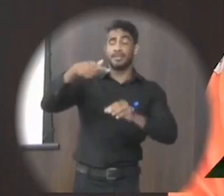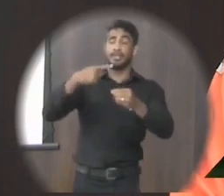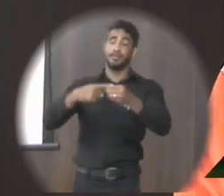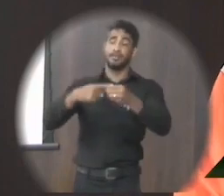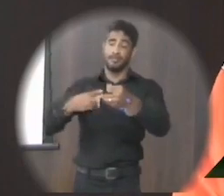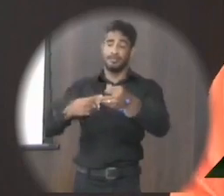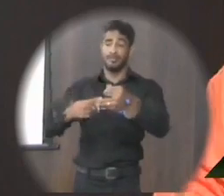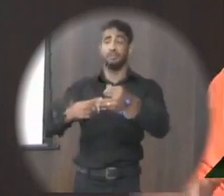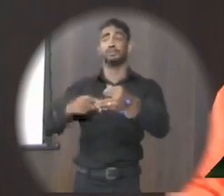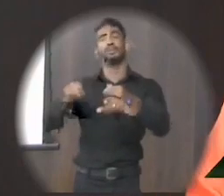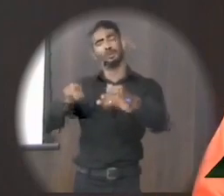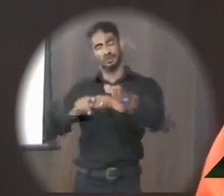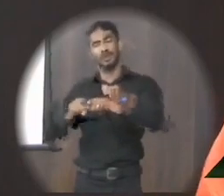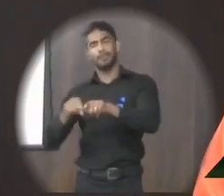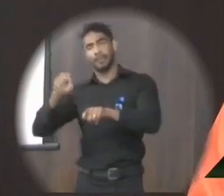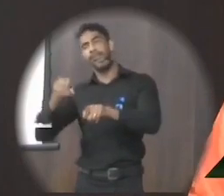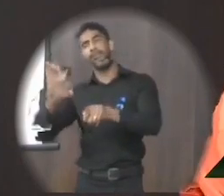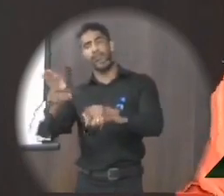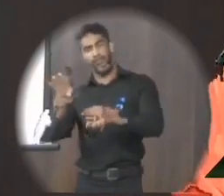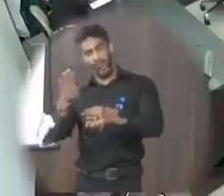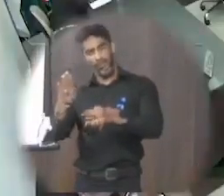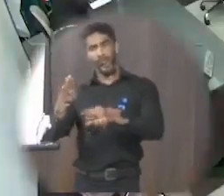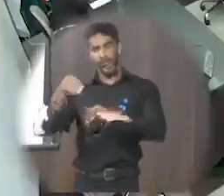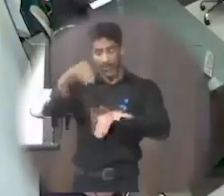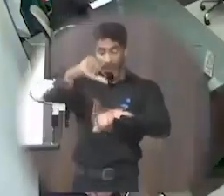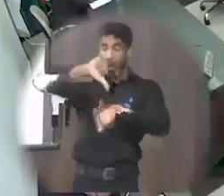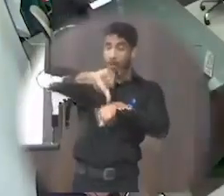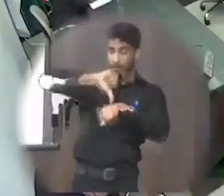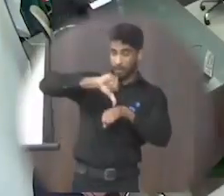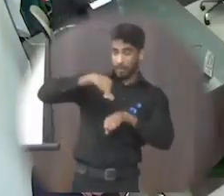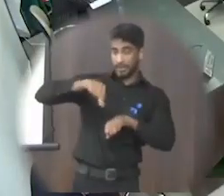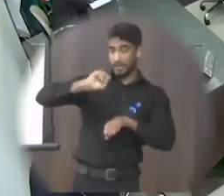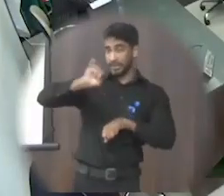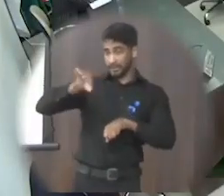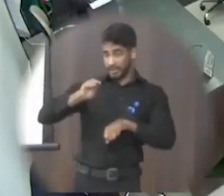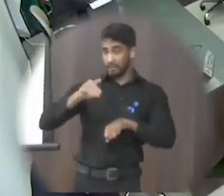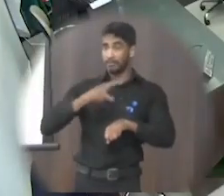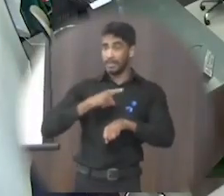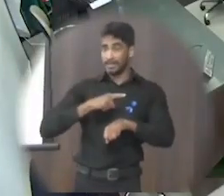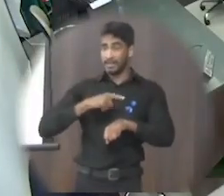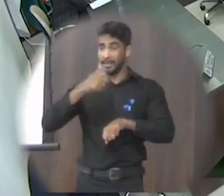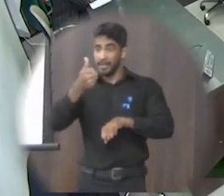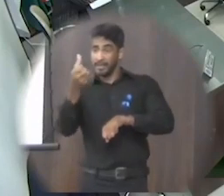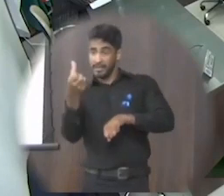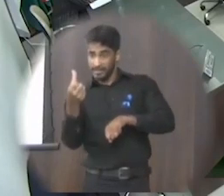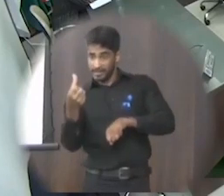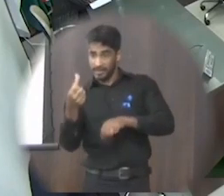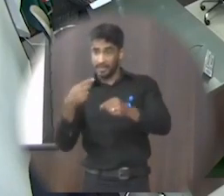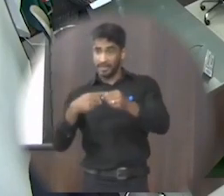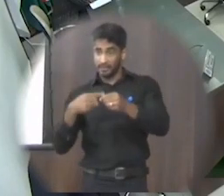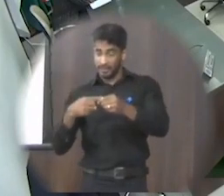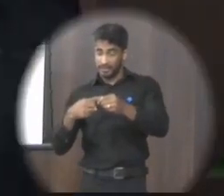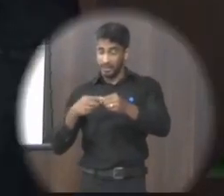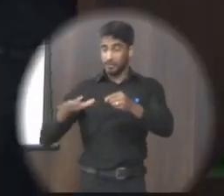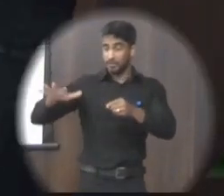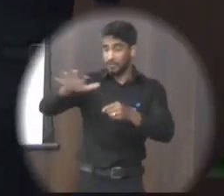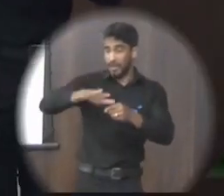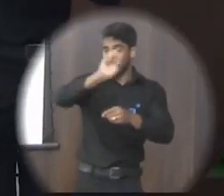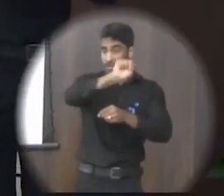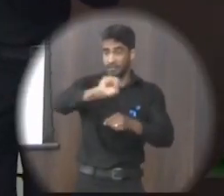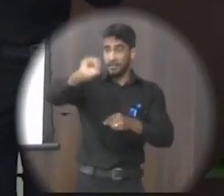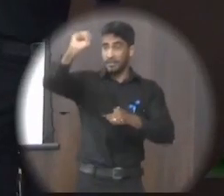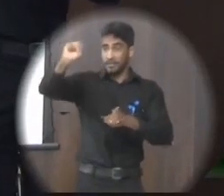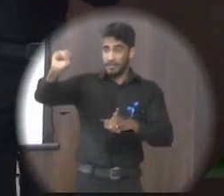incluindo Janaúba. Então, estamos sediados em Janaúba, mas atendemos mais 16 municípios na região da Serra Geral. Se